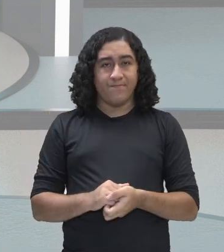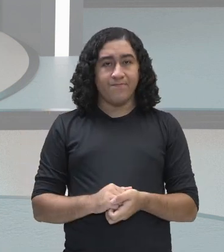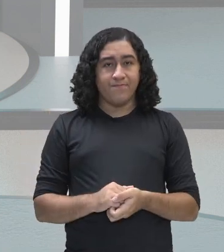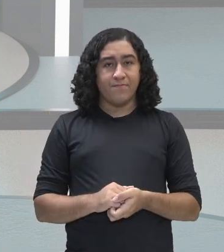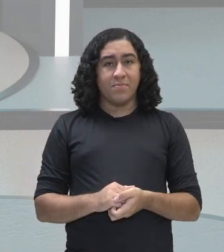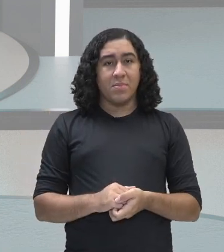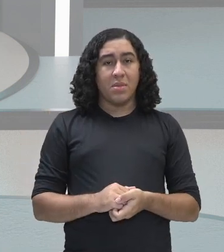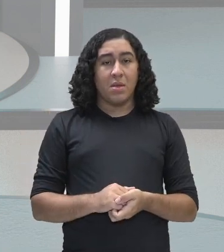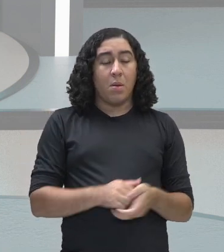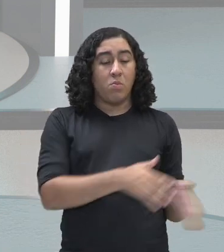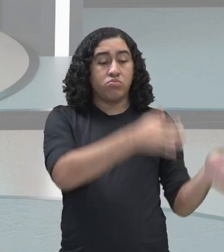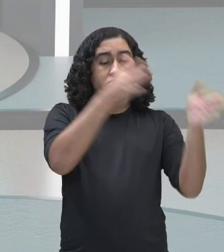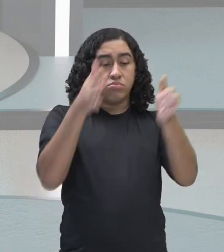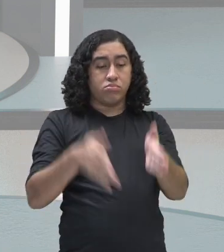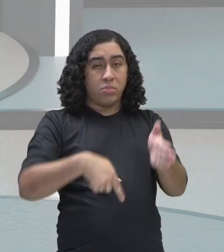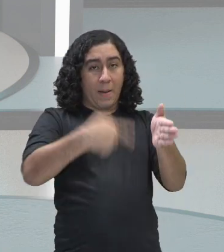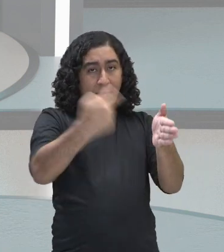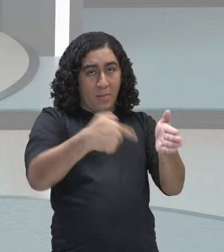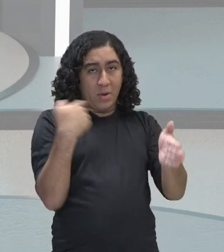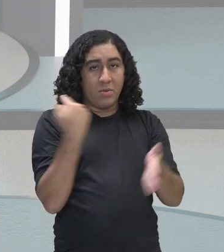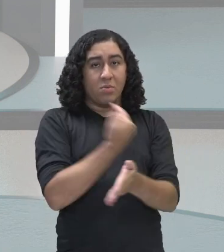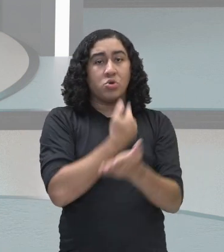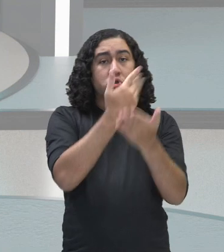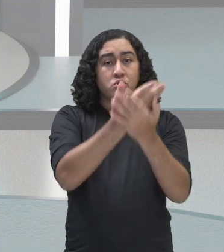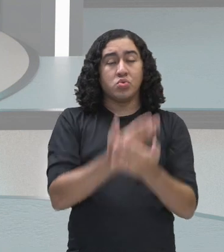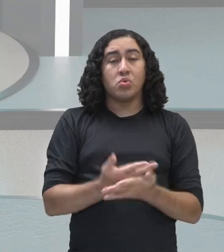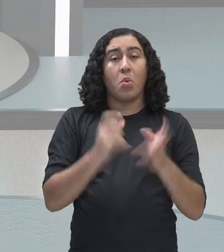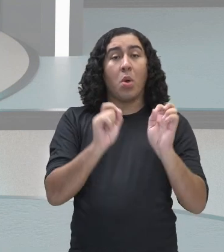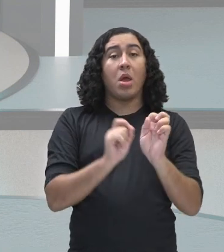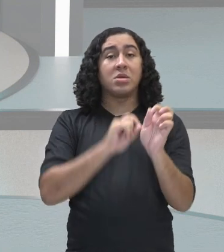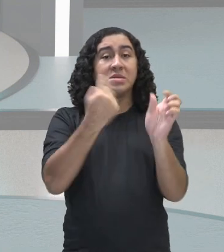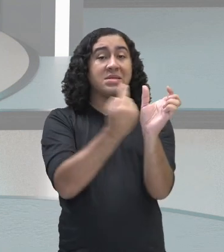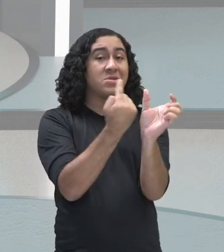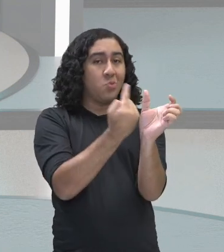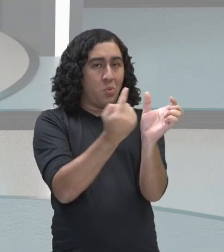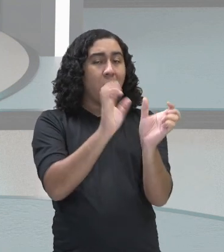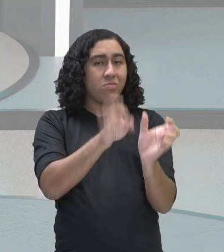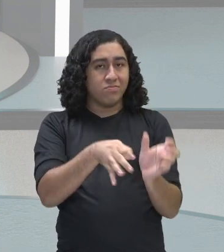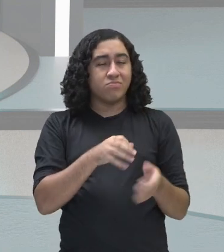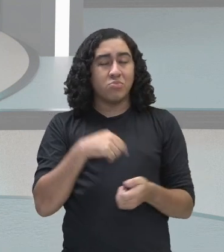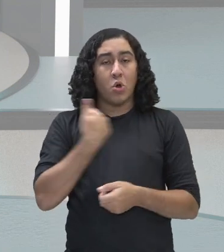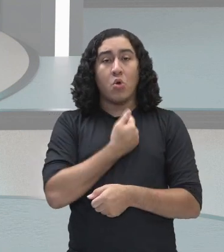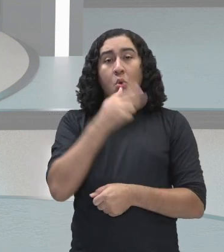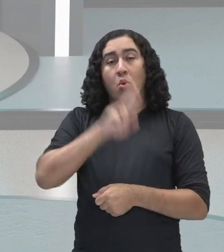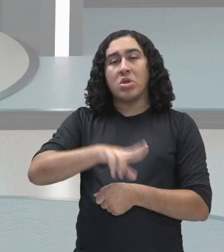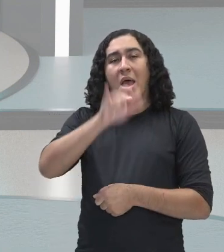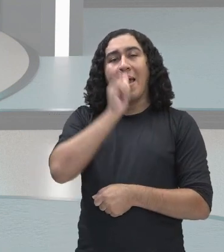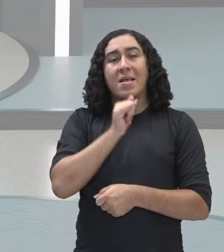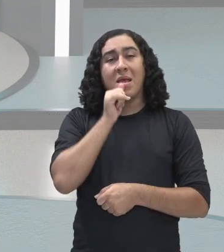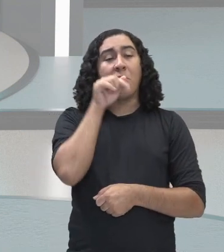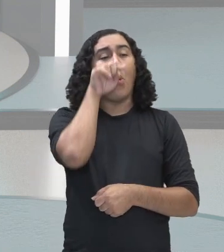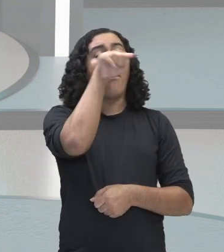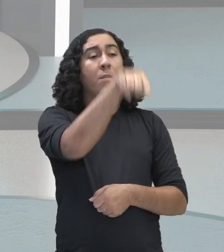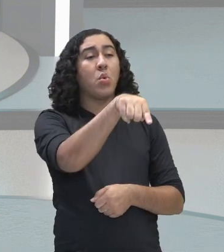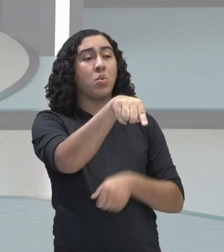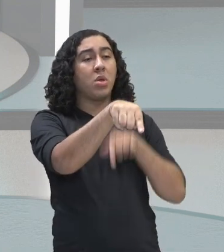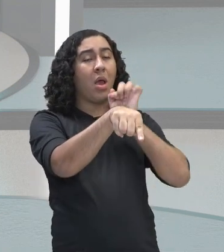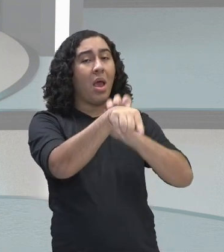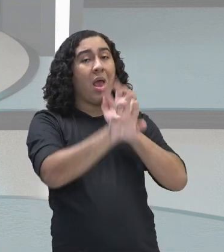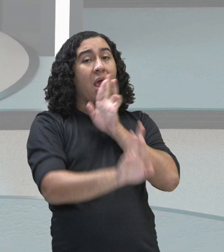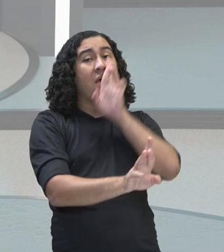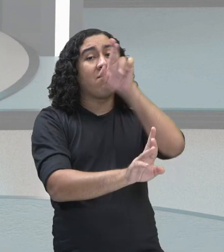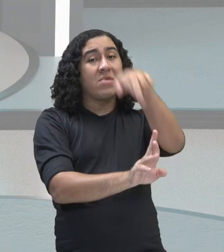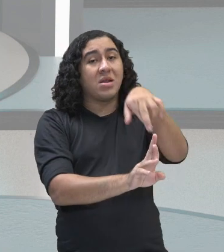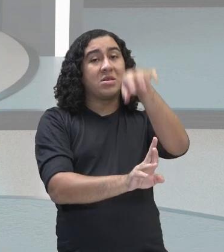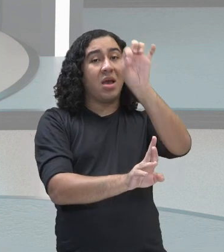primeira parte nós vamos ver, então, os pronomes singular, né, que nós utilizamos para apontar algo relacionado